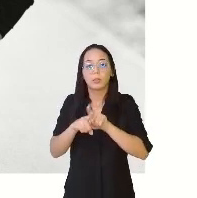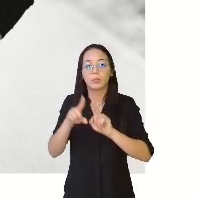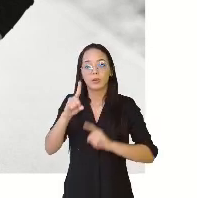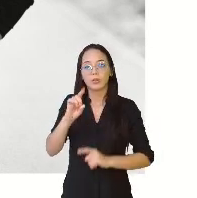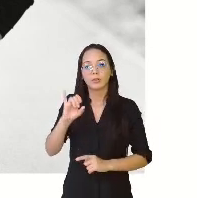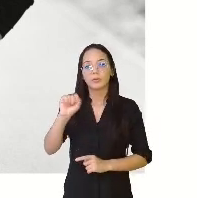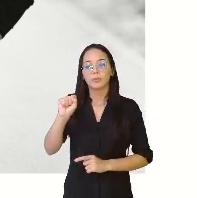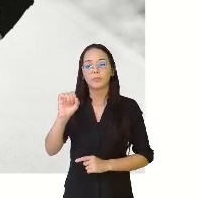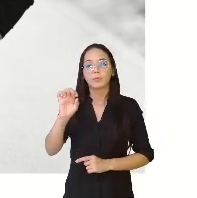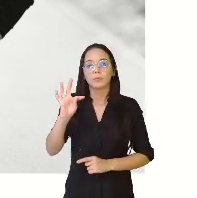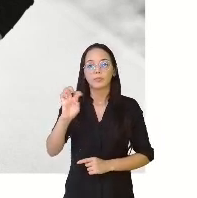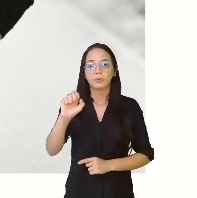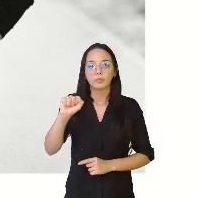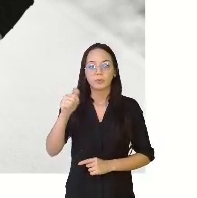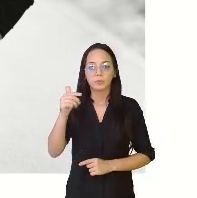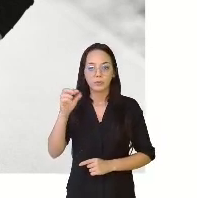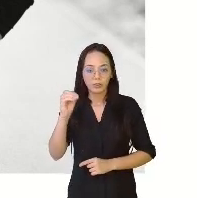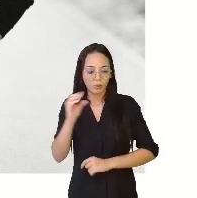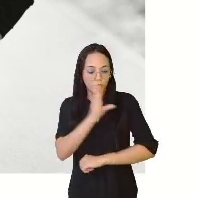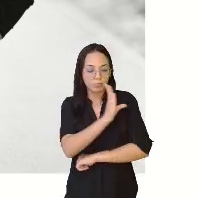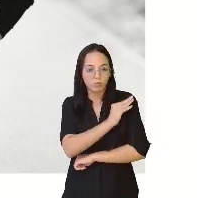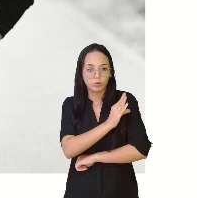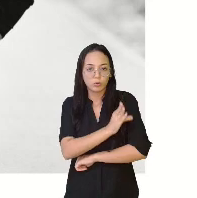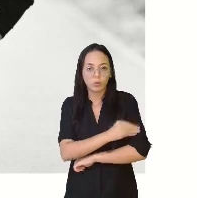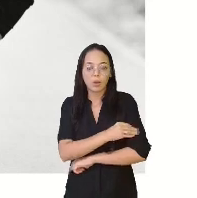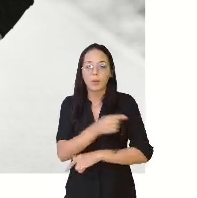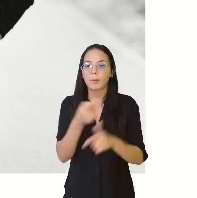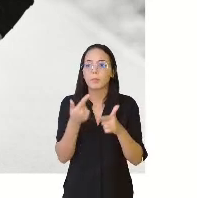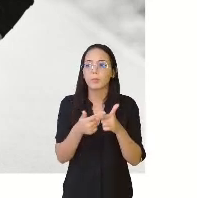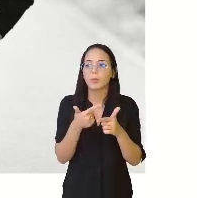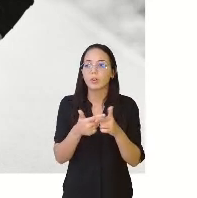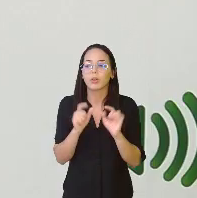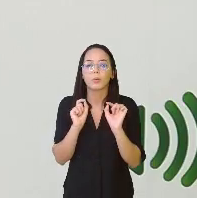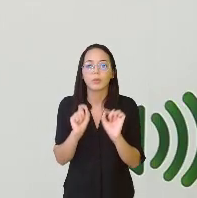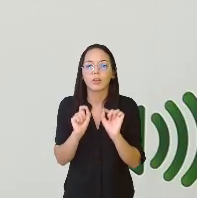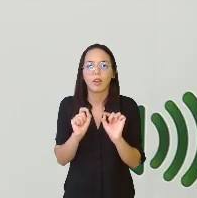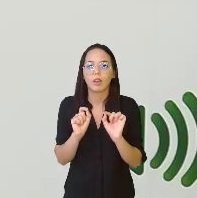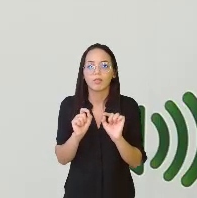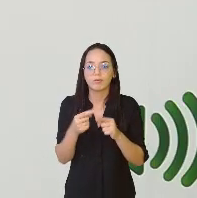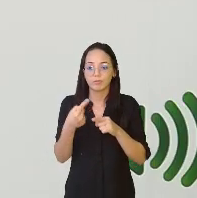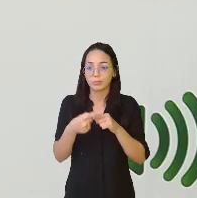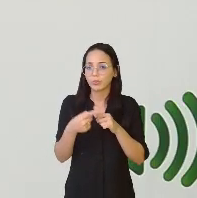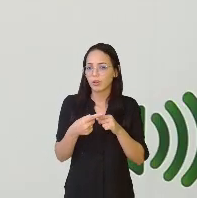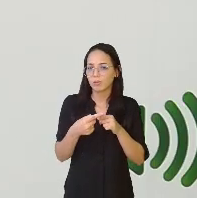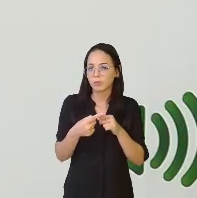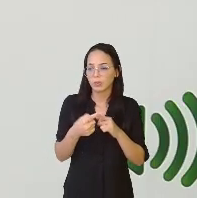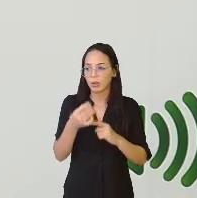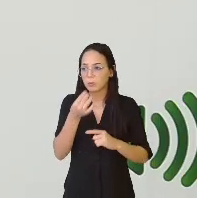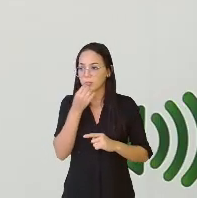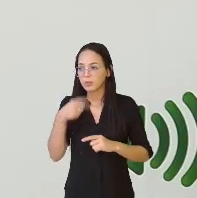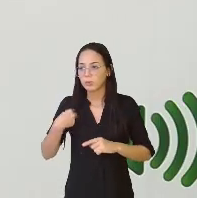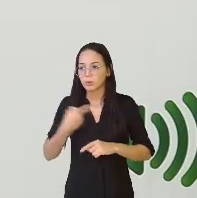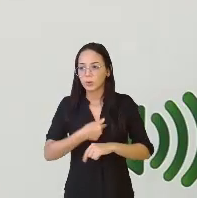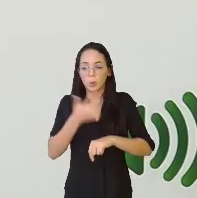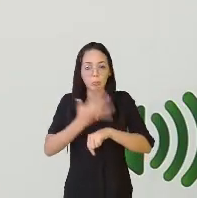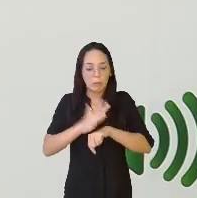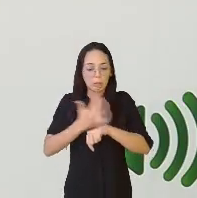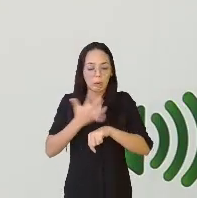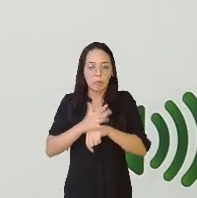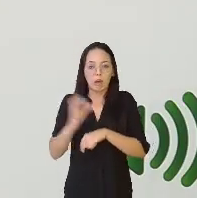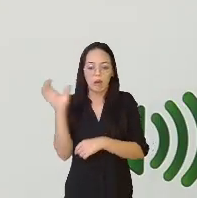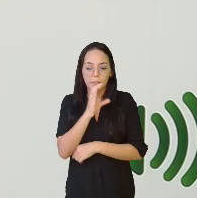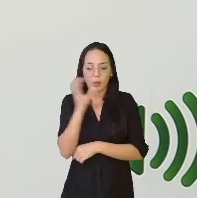de distensão muscular é porque a gente faz atividades